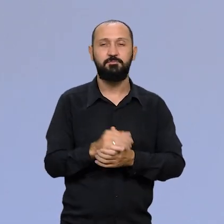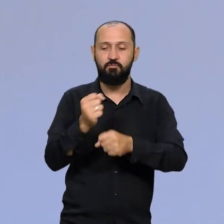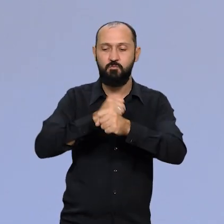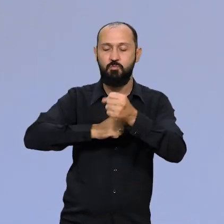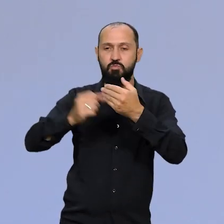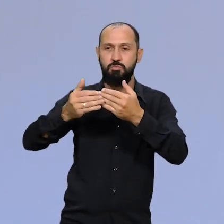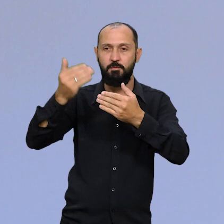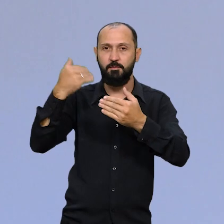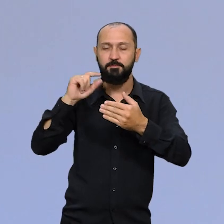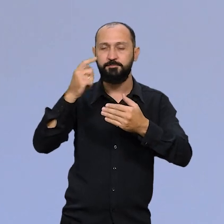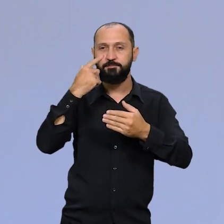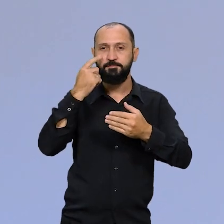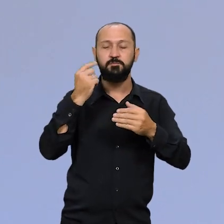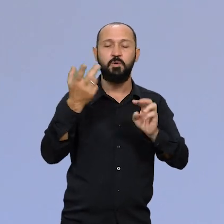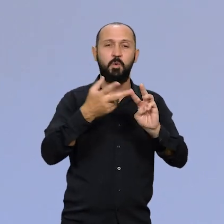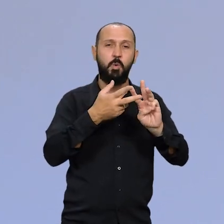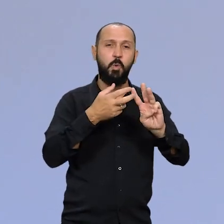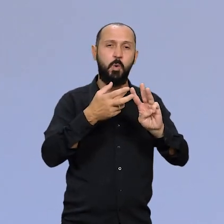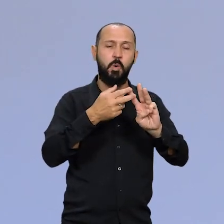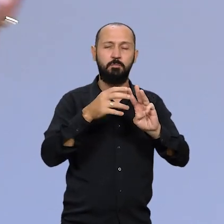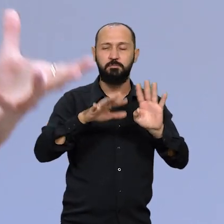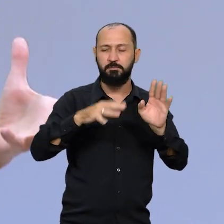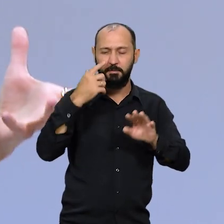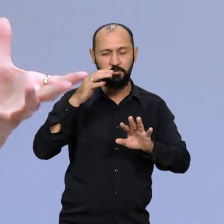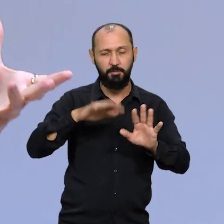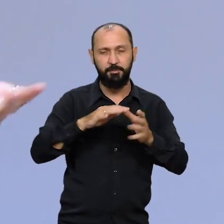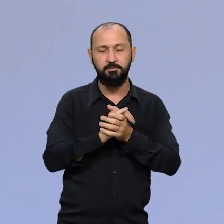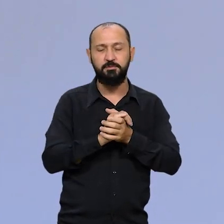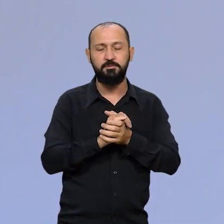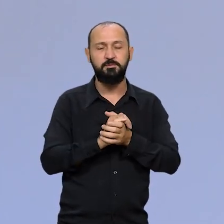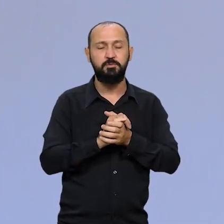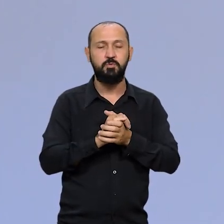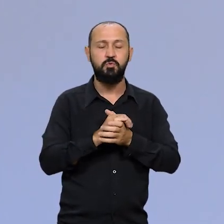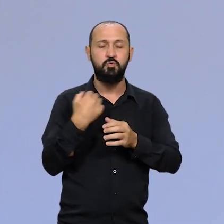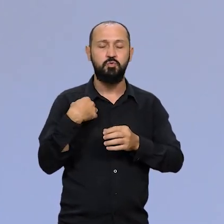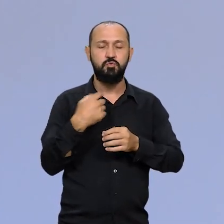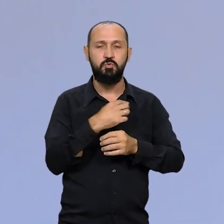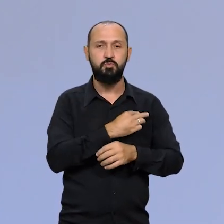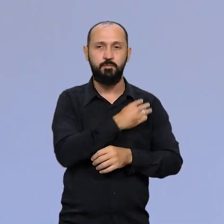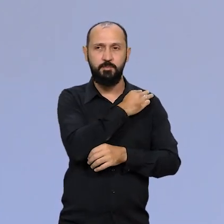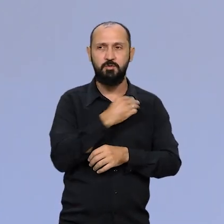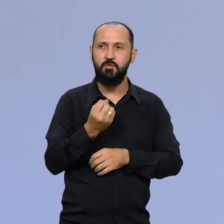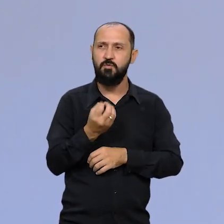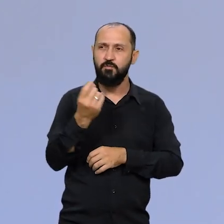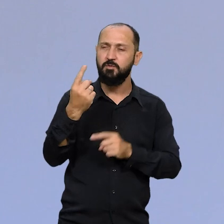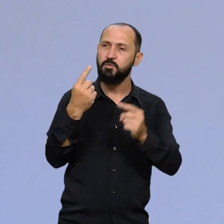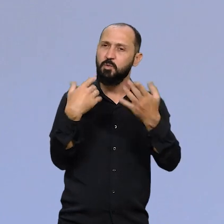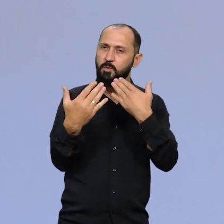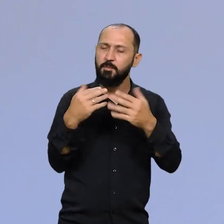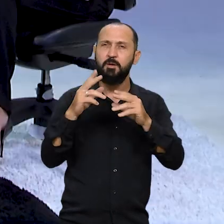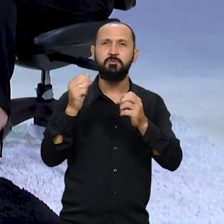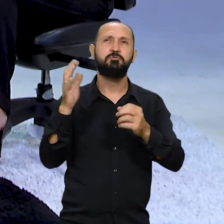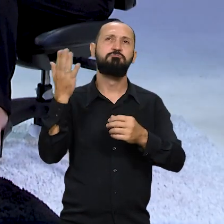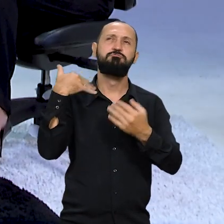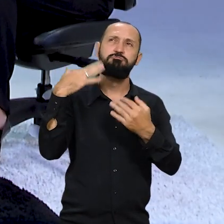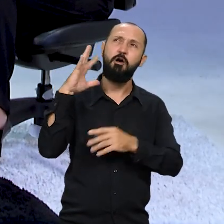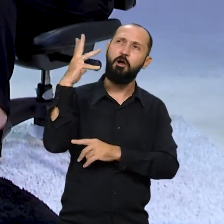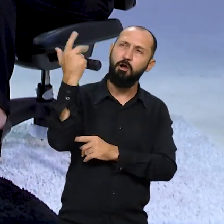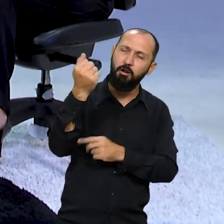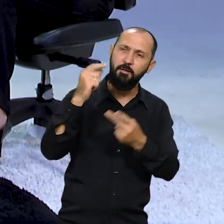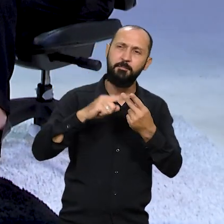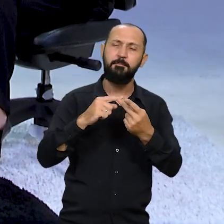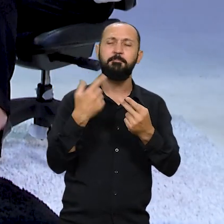tanto deseja. Mas é um caminho do meio razoável? É aí que nós devemos pensar. É razoável? Seria, se nós tivéssemos razoabilidade